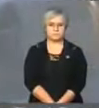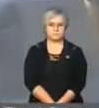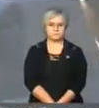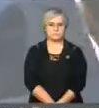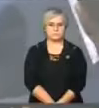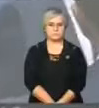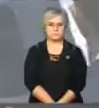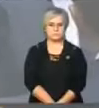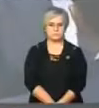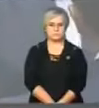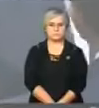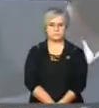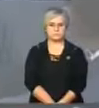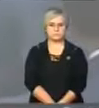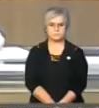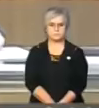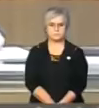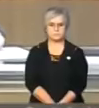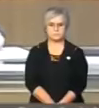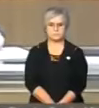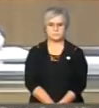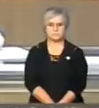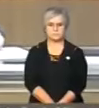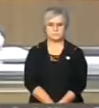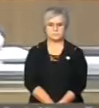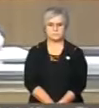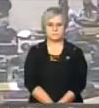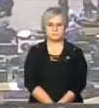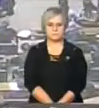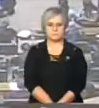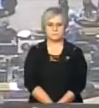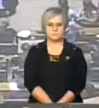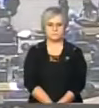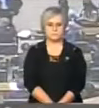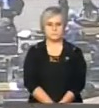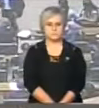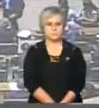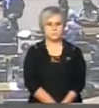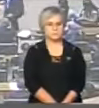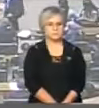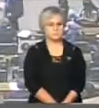231. Muito obrigado ao deputado Rodrigo Maia, também por confiar na condução e também trazer o apoio.